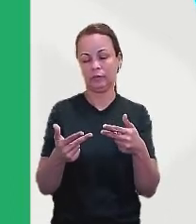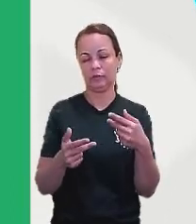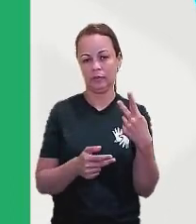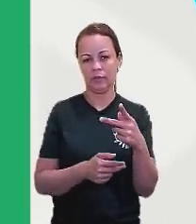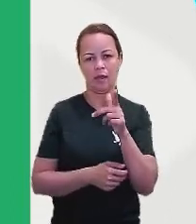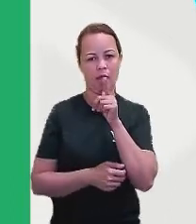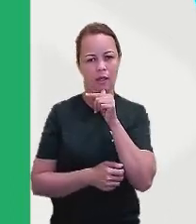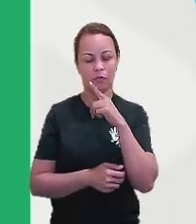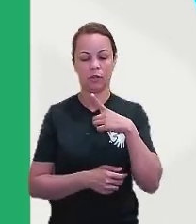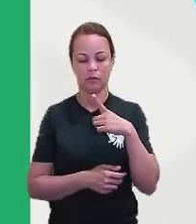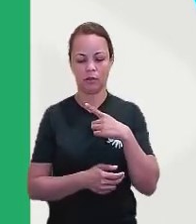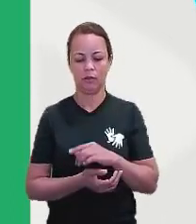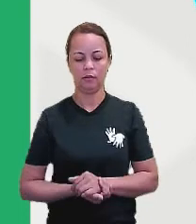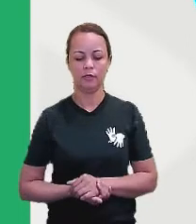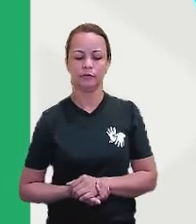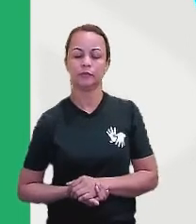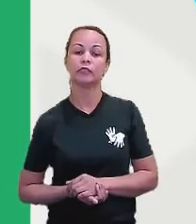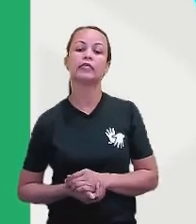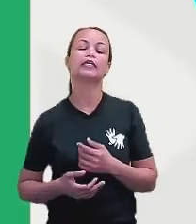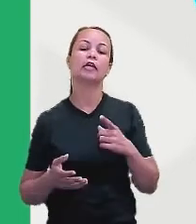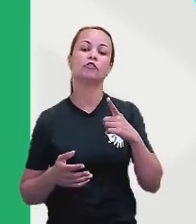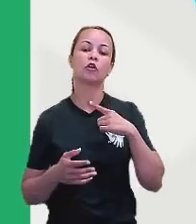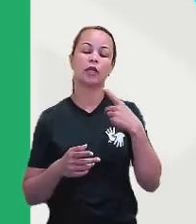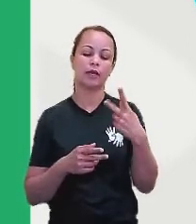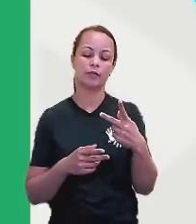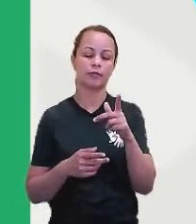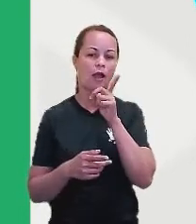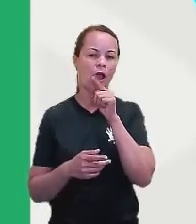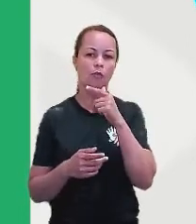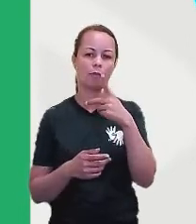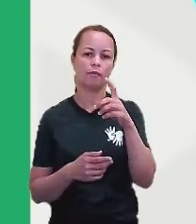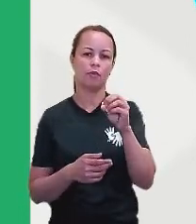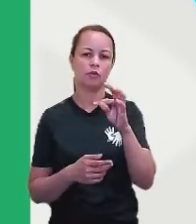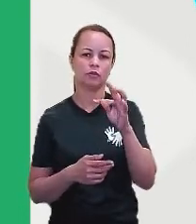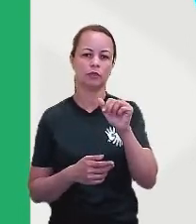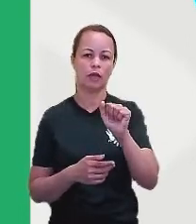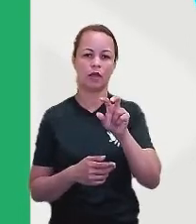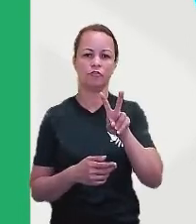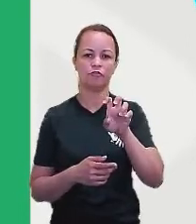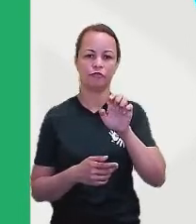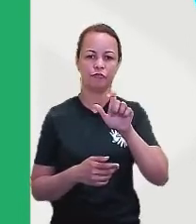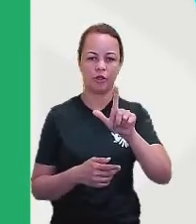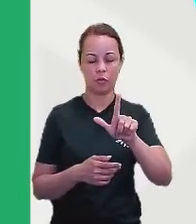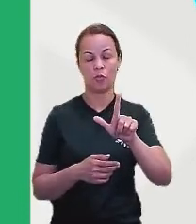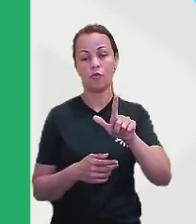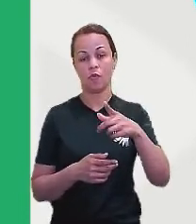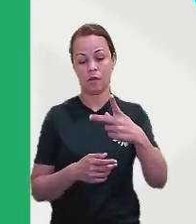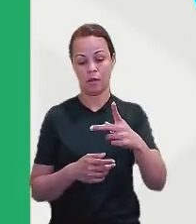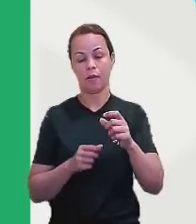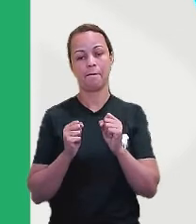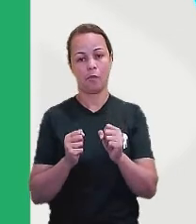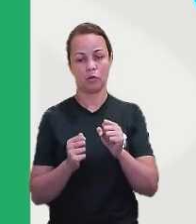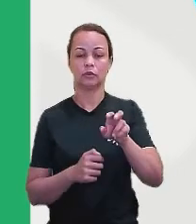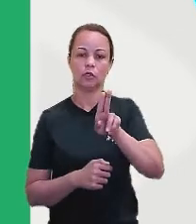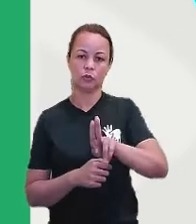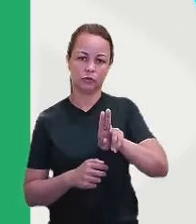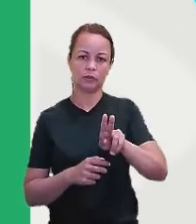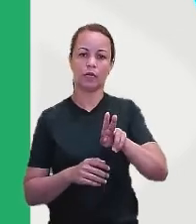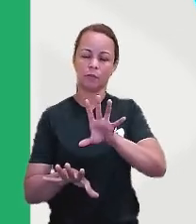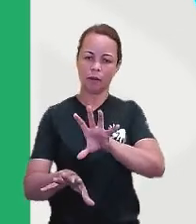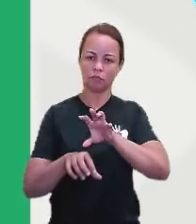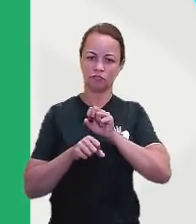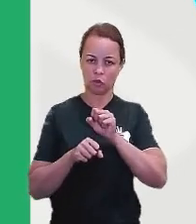ter e torná-la uma água potável. A água potável é aquela que pode ser utilizada pela nossa população para